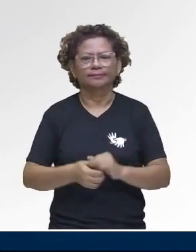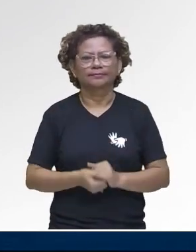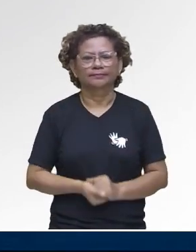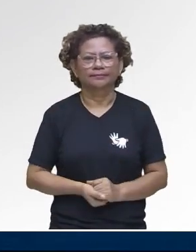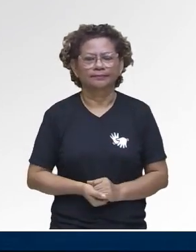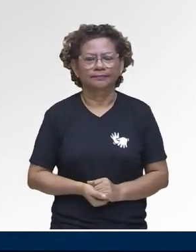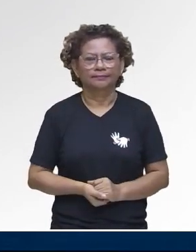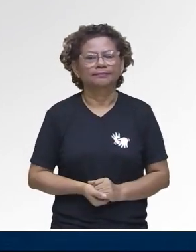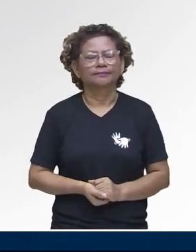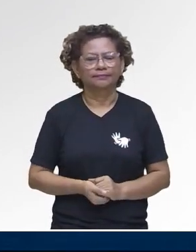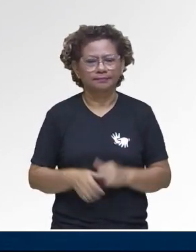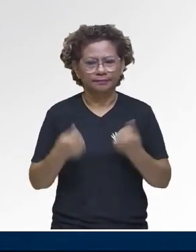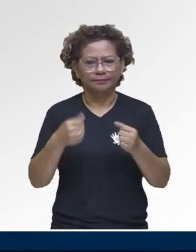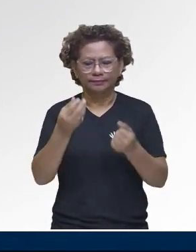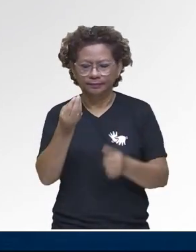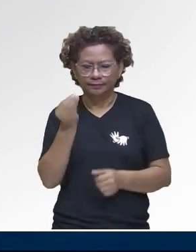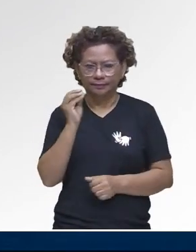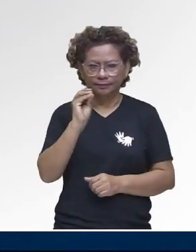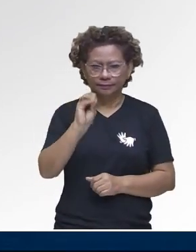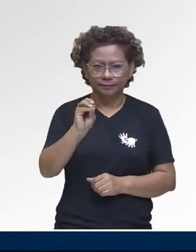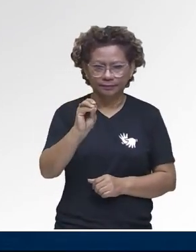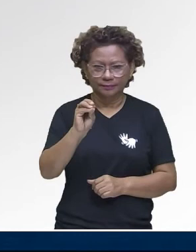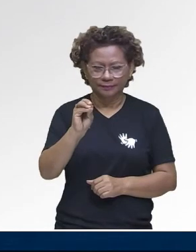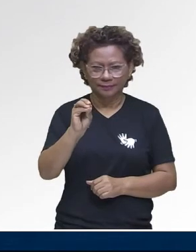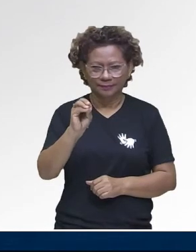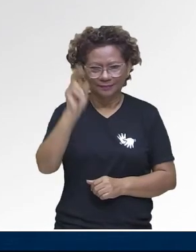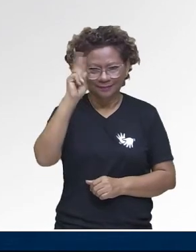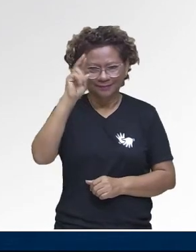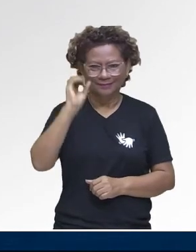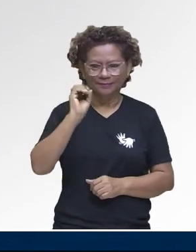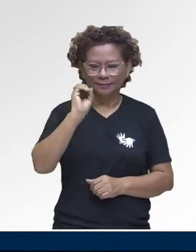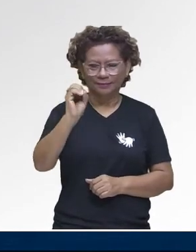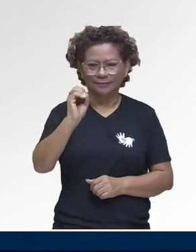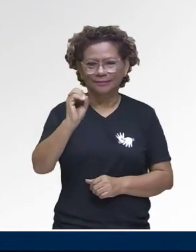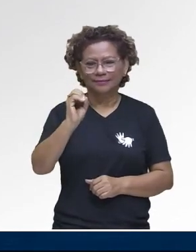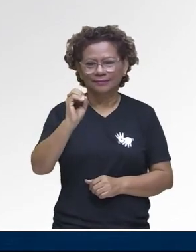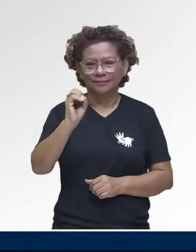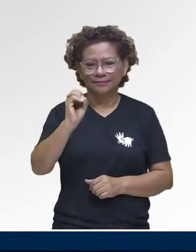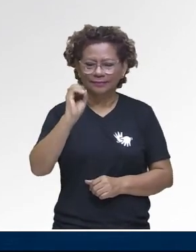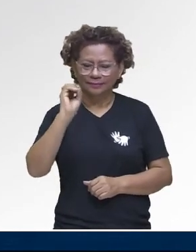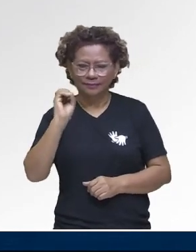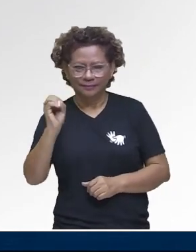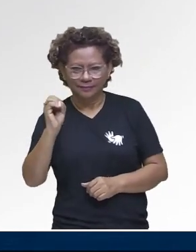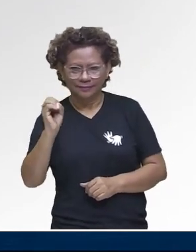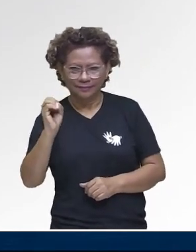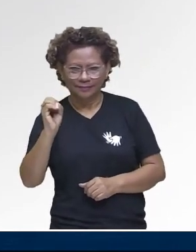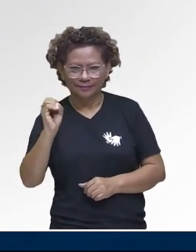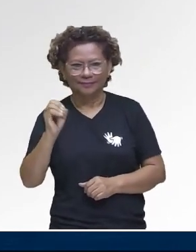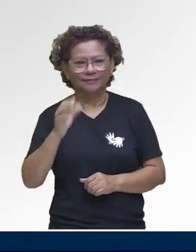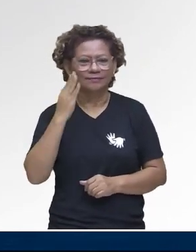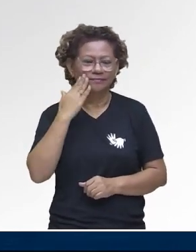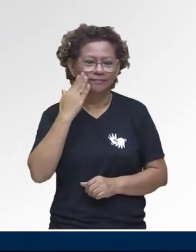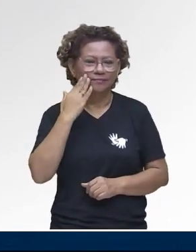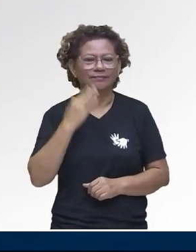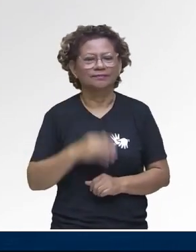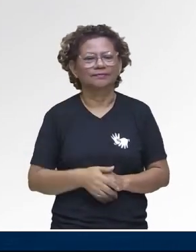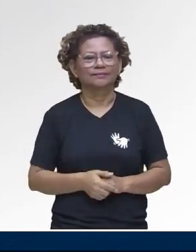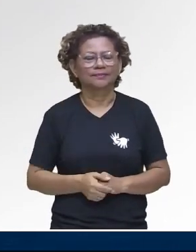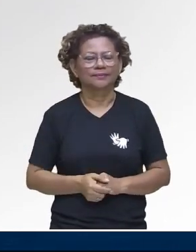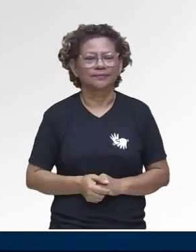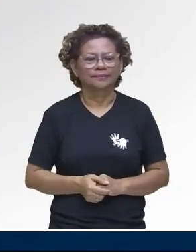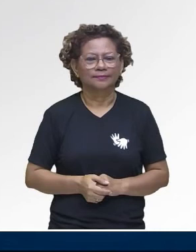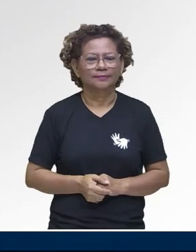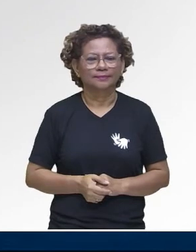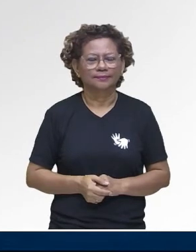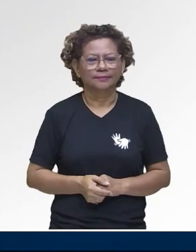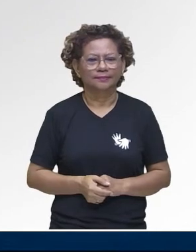100,00, né? Então, essa forma aqui de trabalhar assim, que é o mesmo, né? A gente pode colocar assim também,